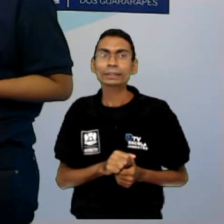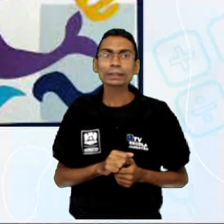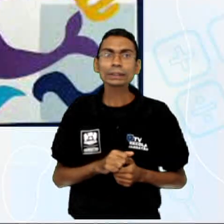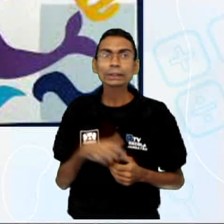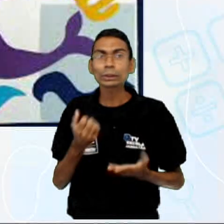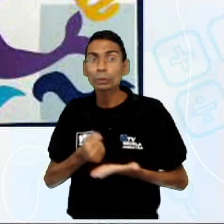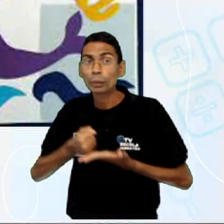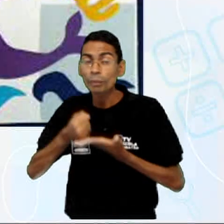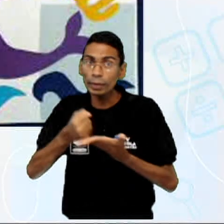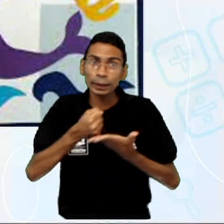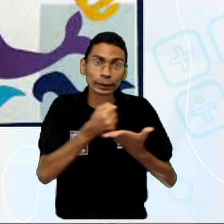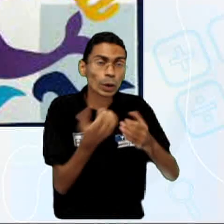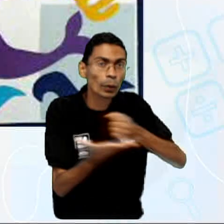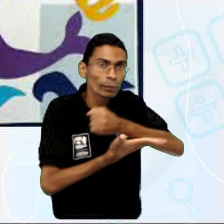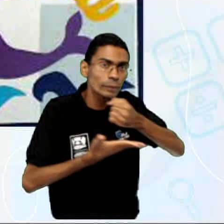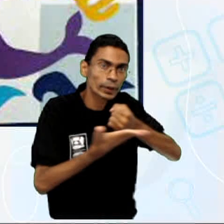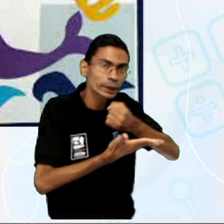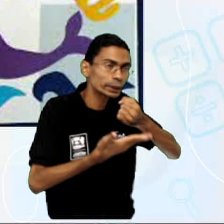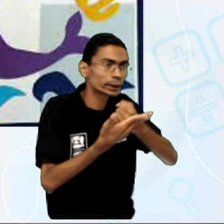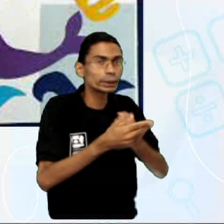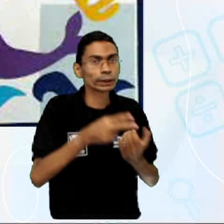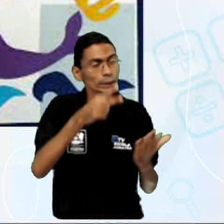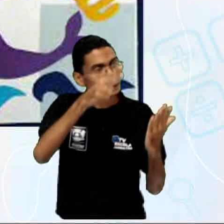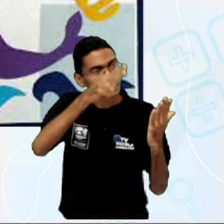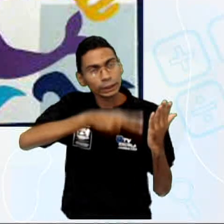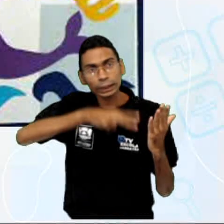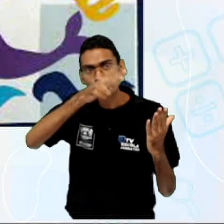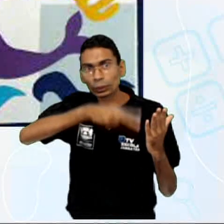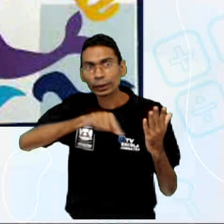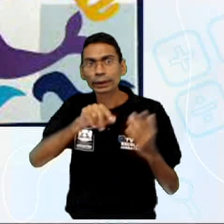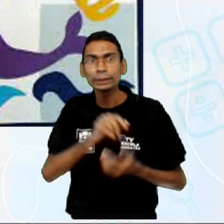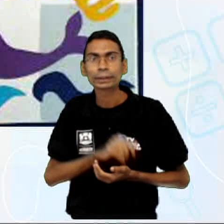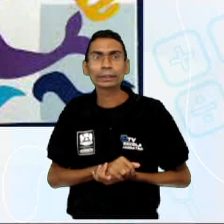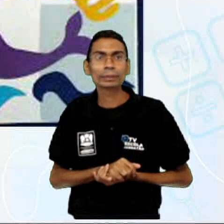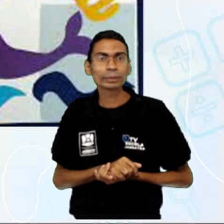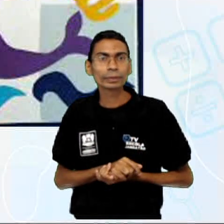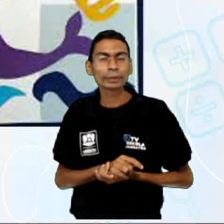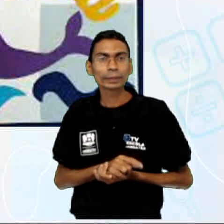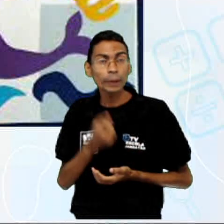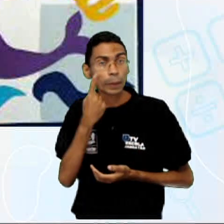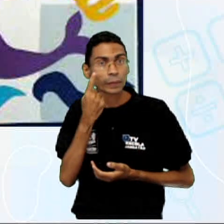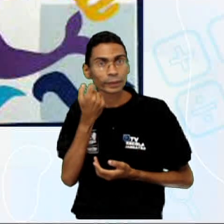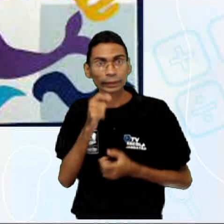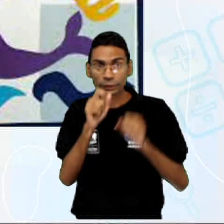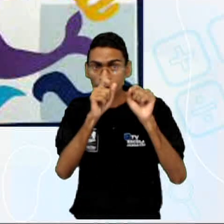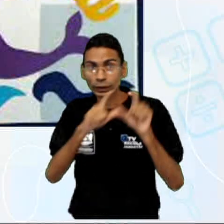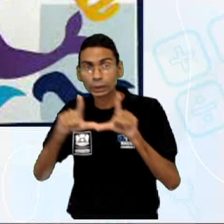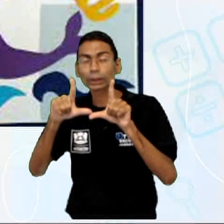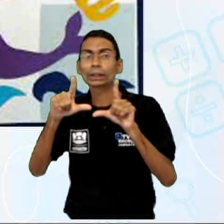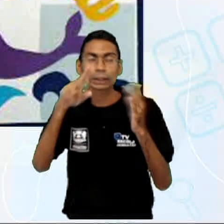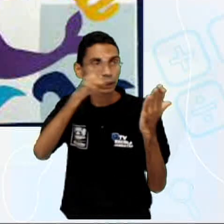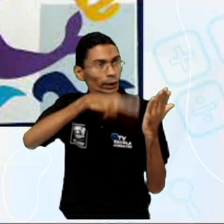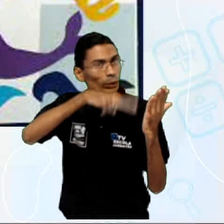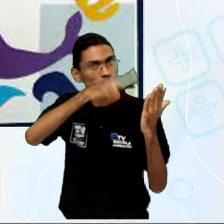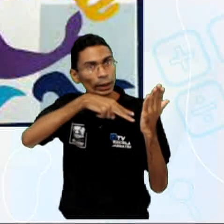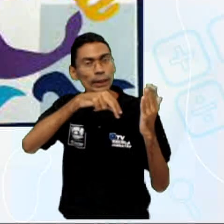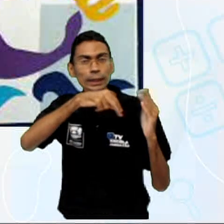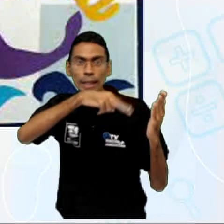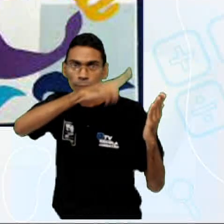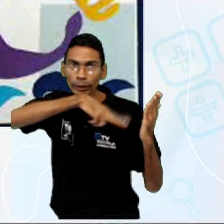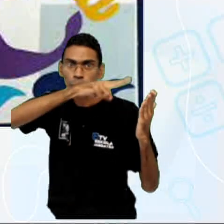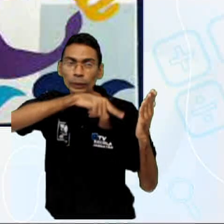slide, ó, nós temos a obra O Periquito e a Sereia de Henri Matisse, e ao lado nós temos